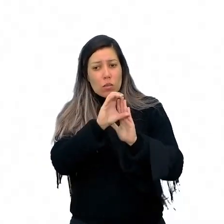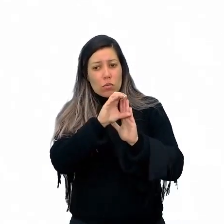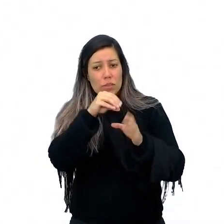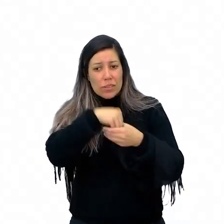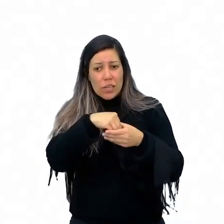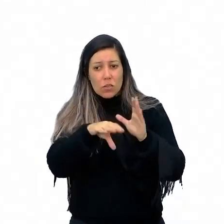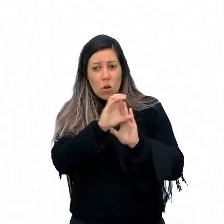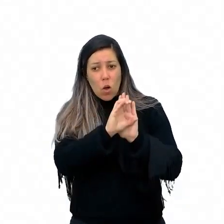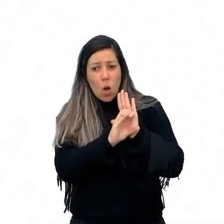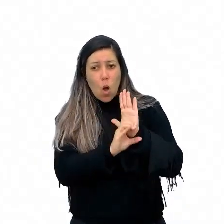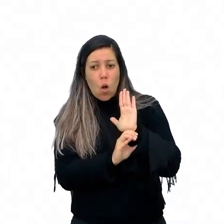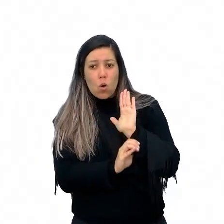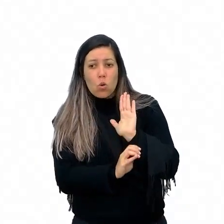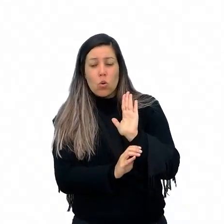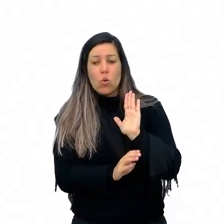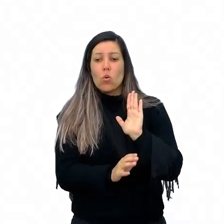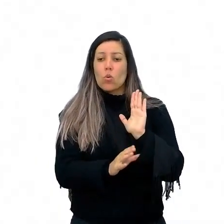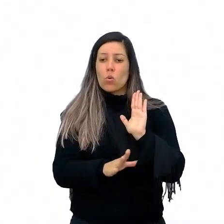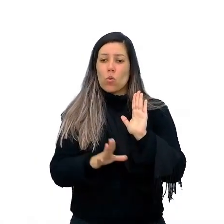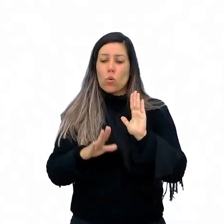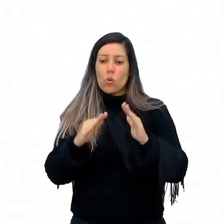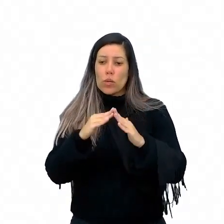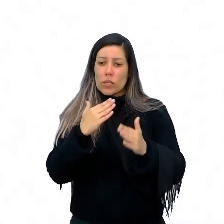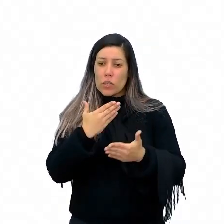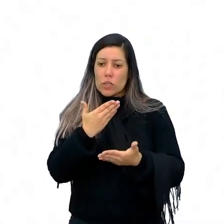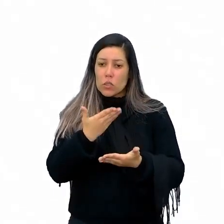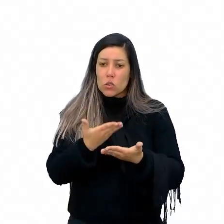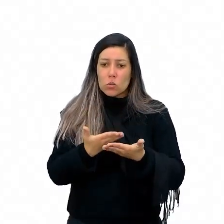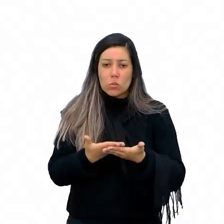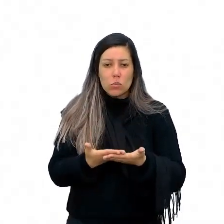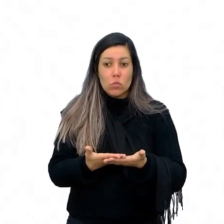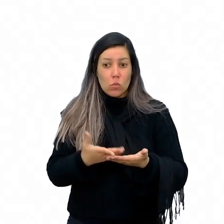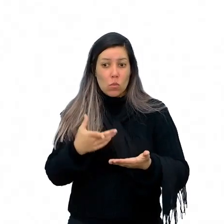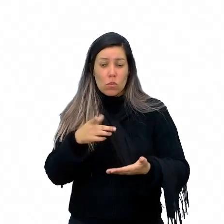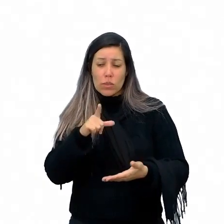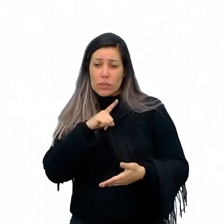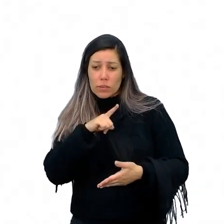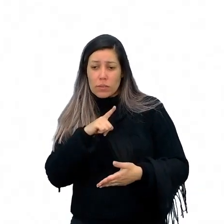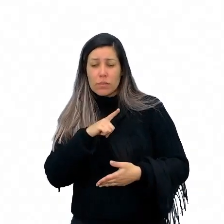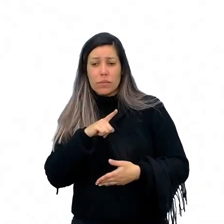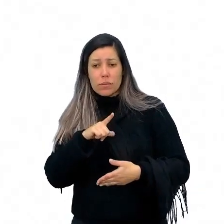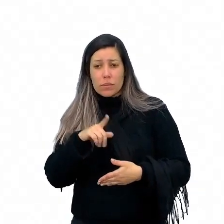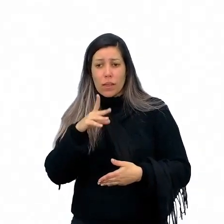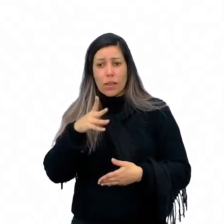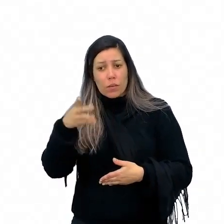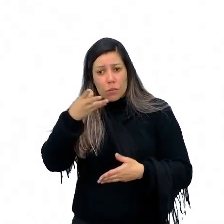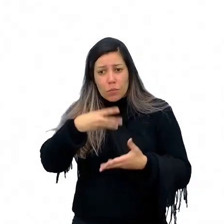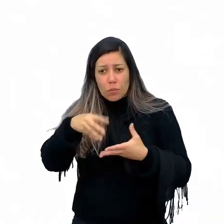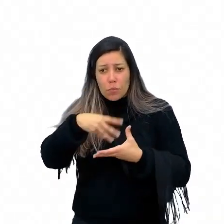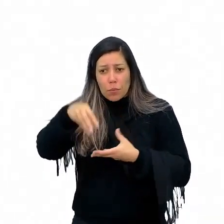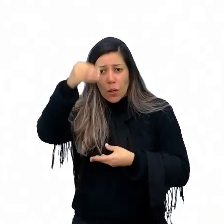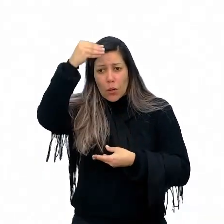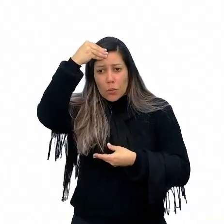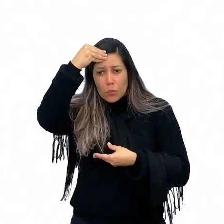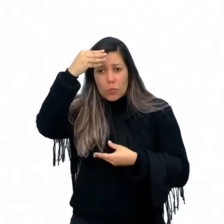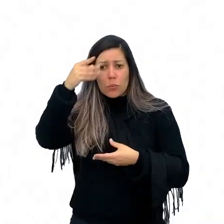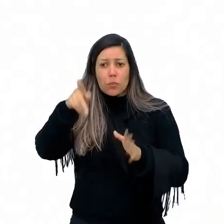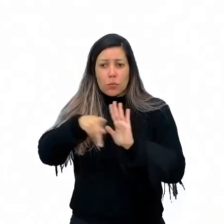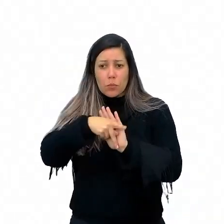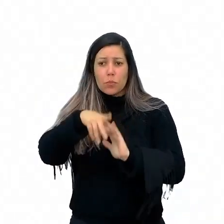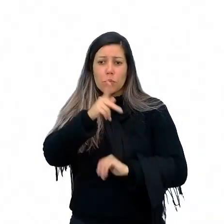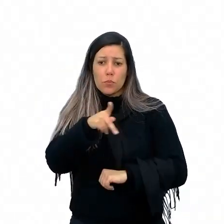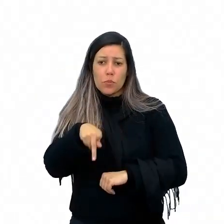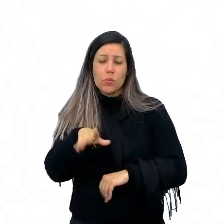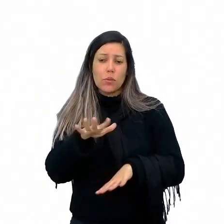tipo de conhecimento exclusivo do professor de matemática. Tudo bem? É, isso já foi tema das